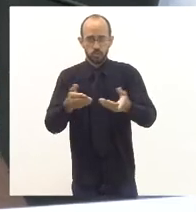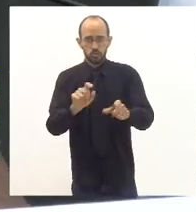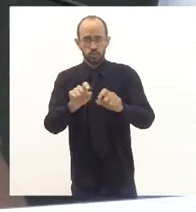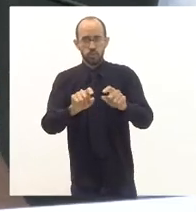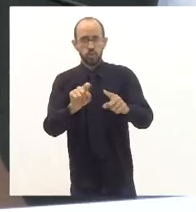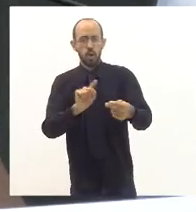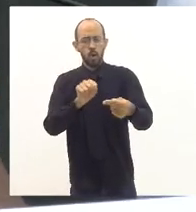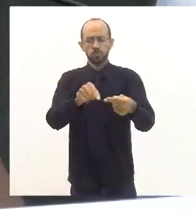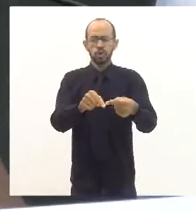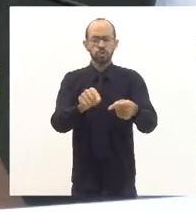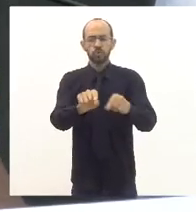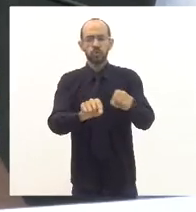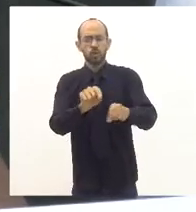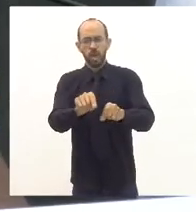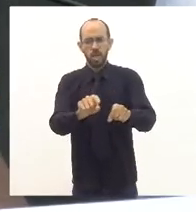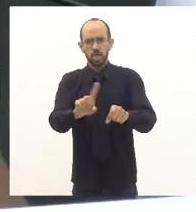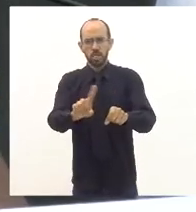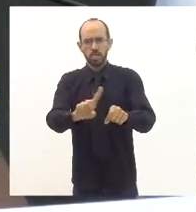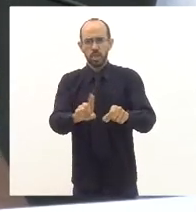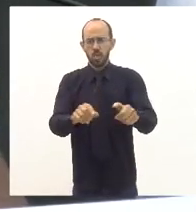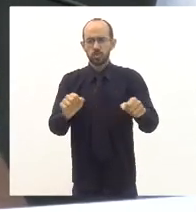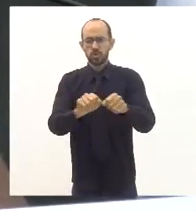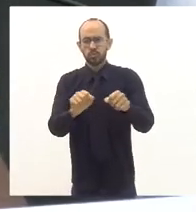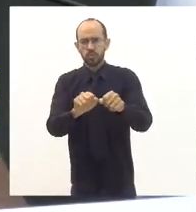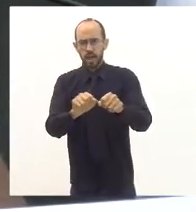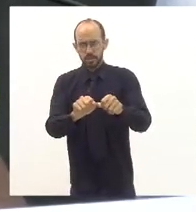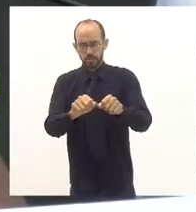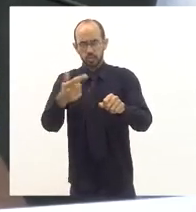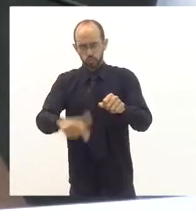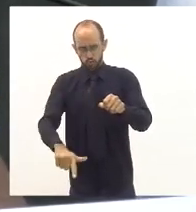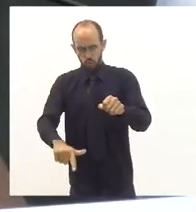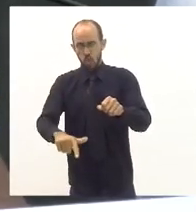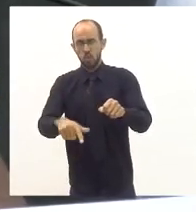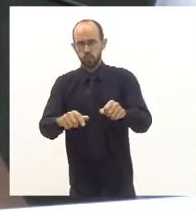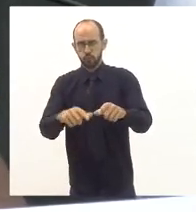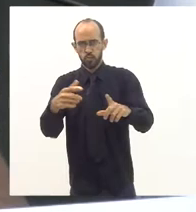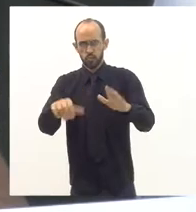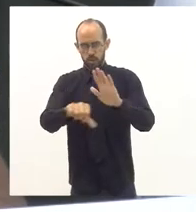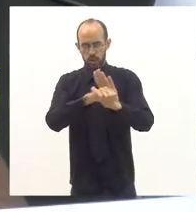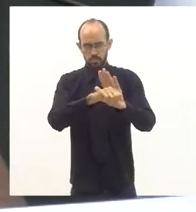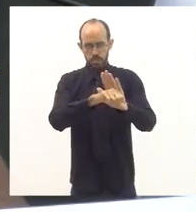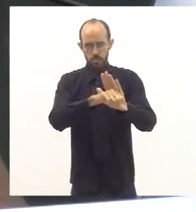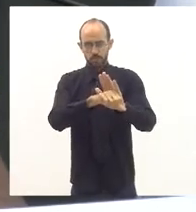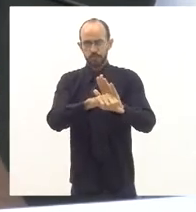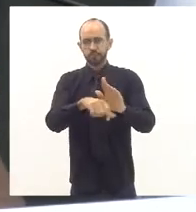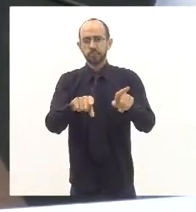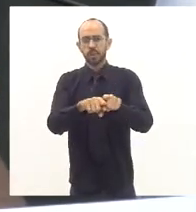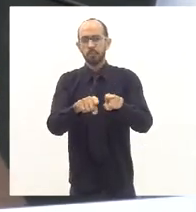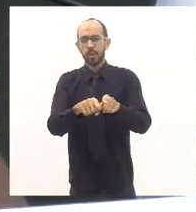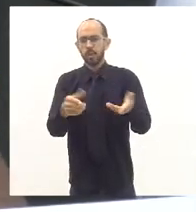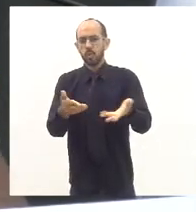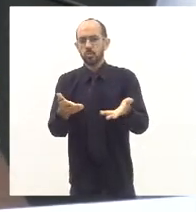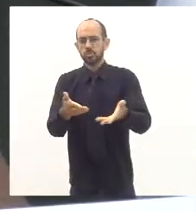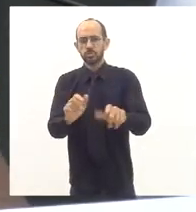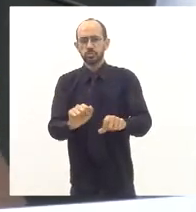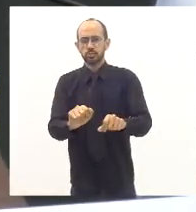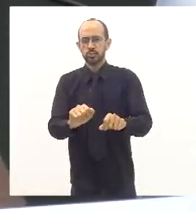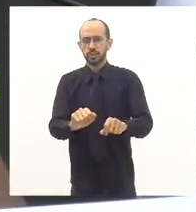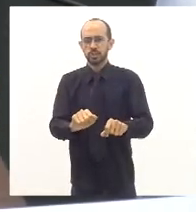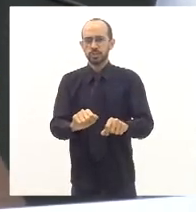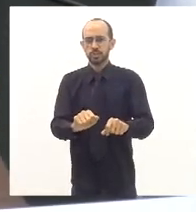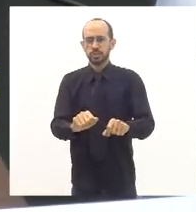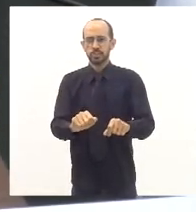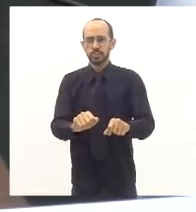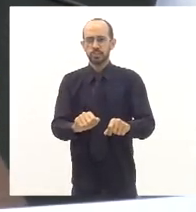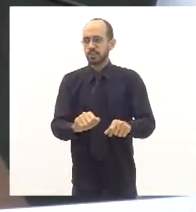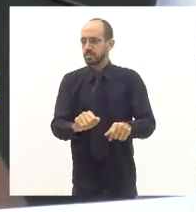visa o não cometimento do crime novamente. Além disso, hoje, nós temos no